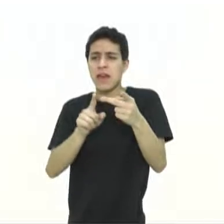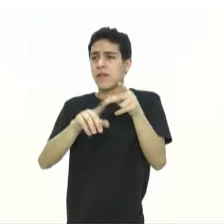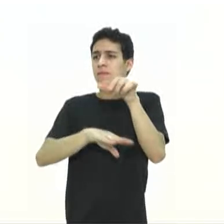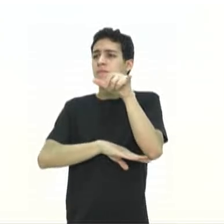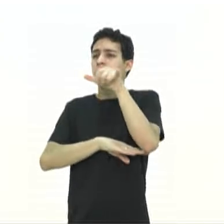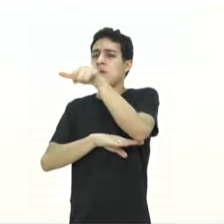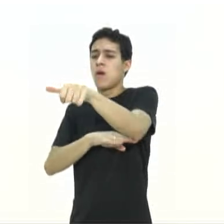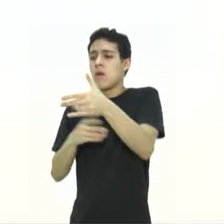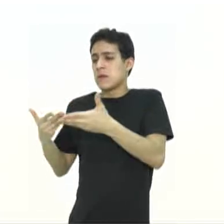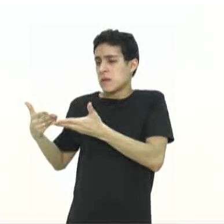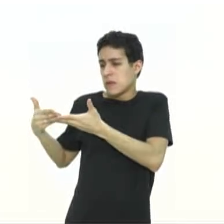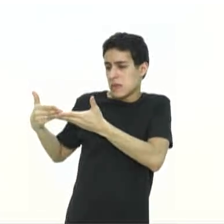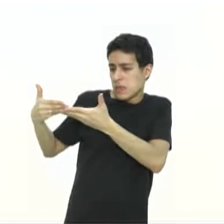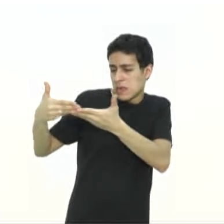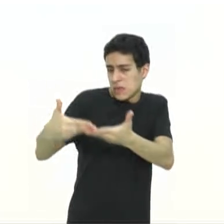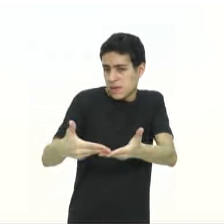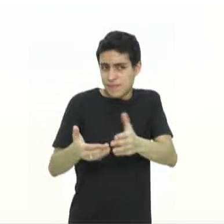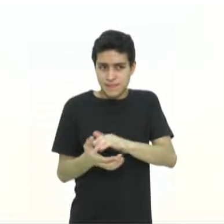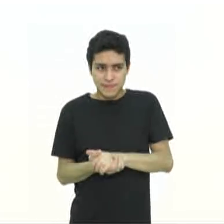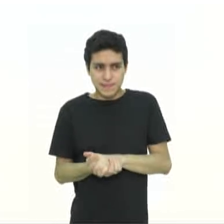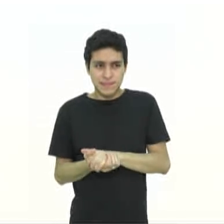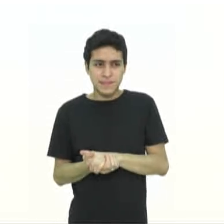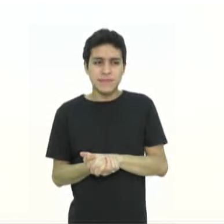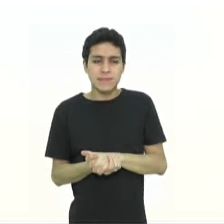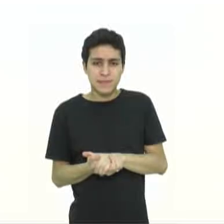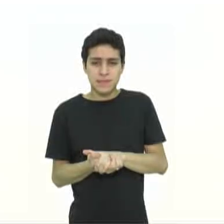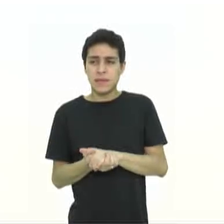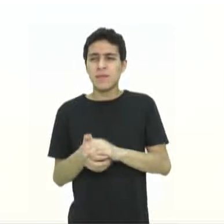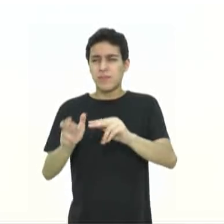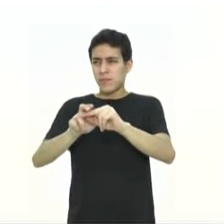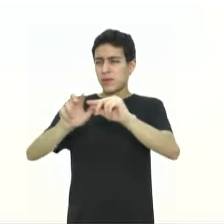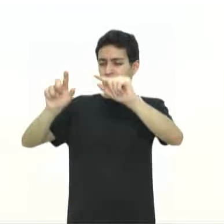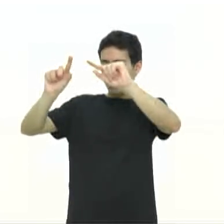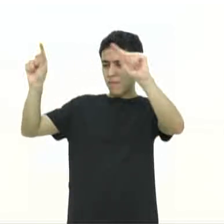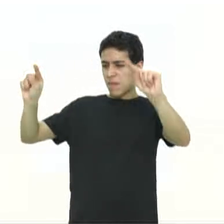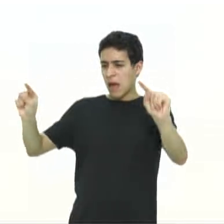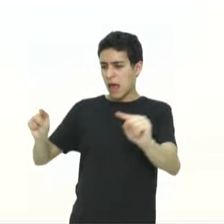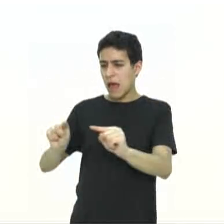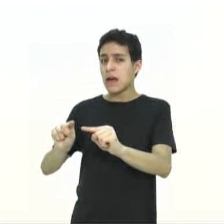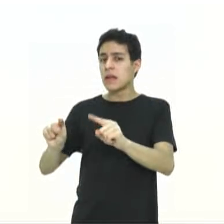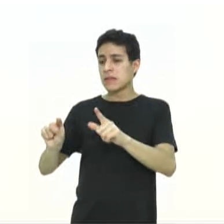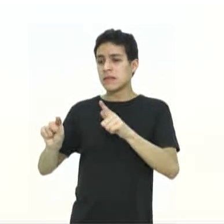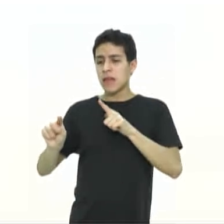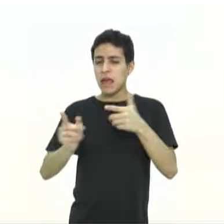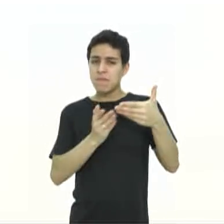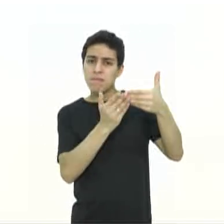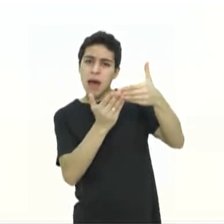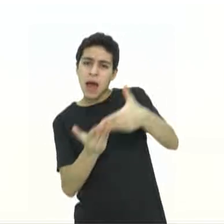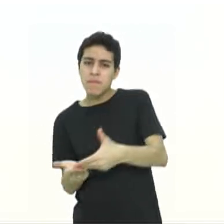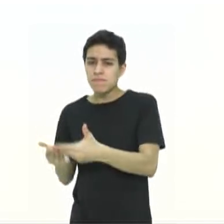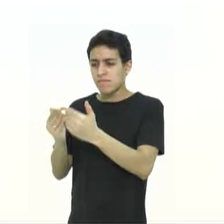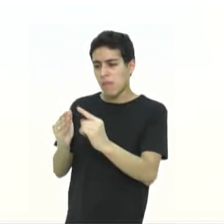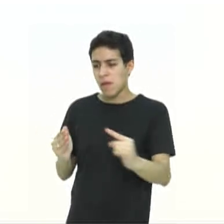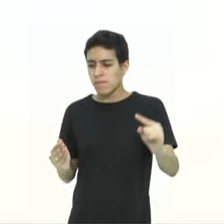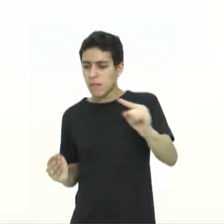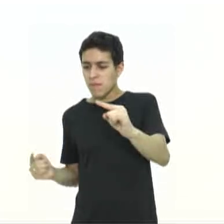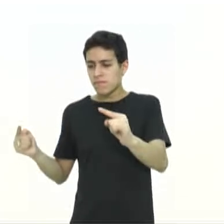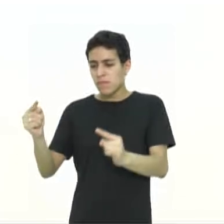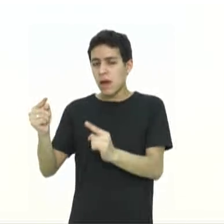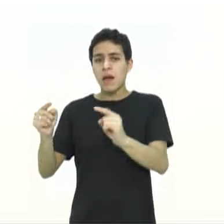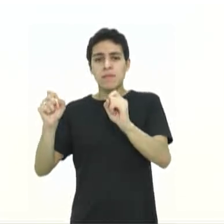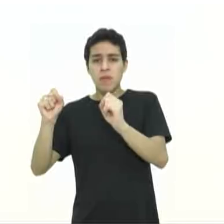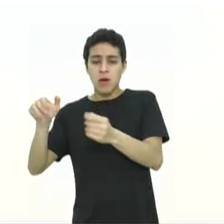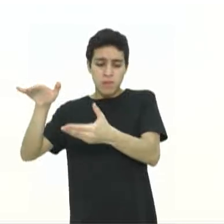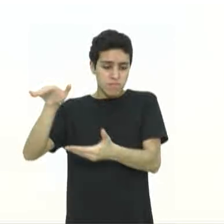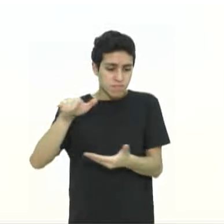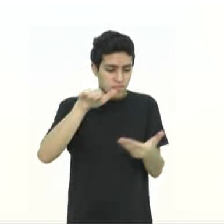O transporte marítimo, né, pelo recorte do continente, são povos marítimos, é intensamente utilizado para escoamento de mercadorias